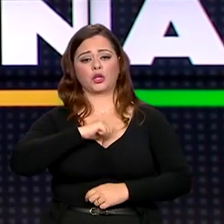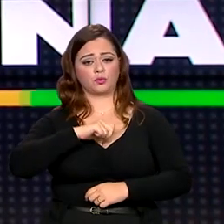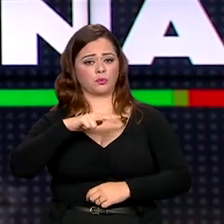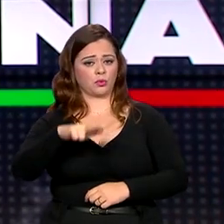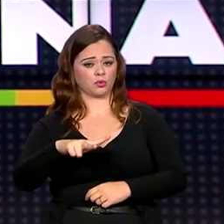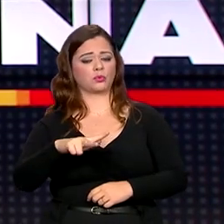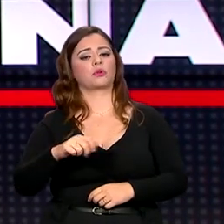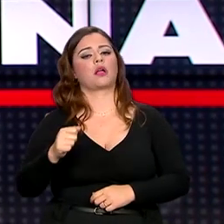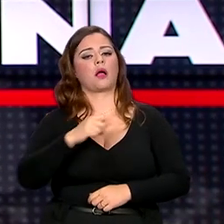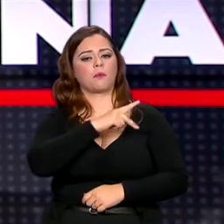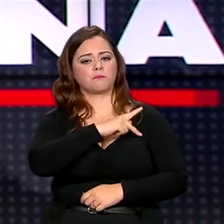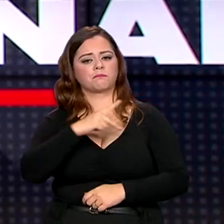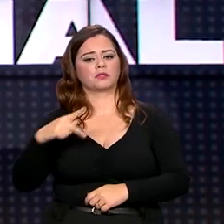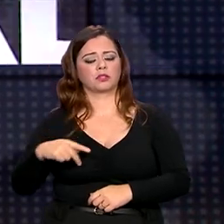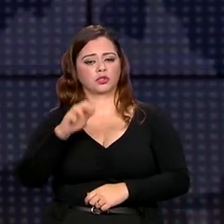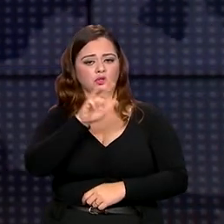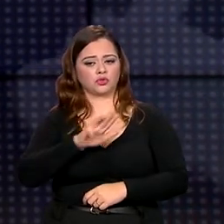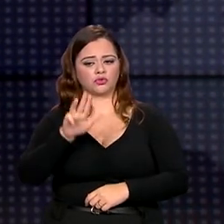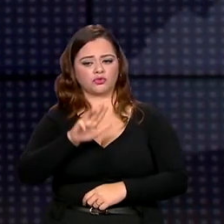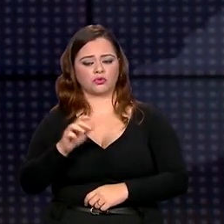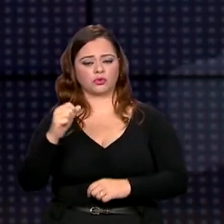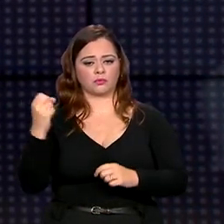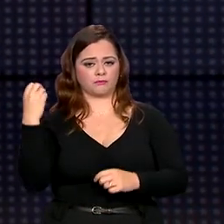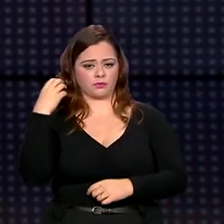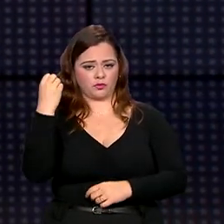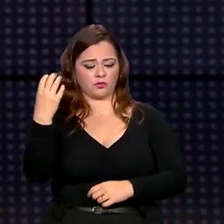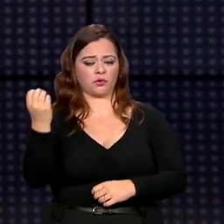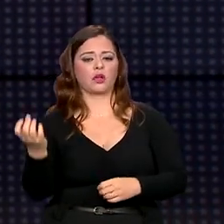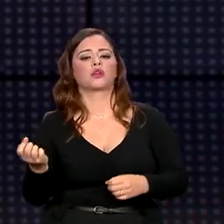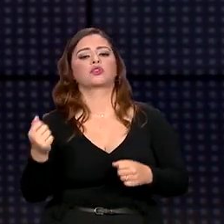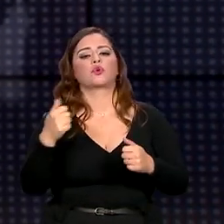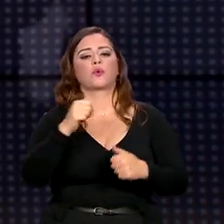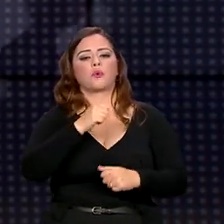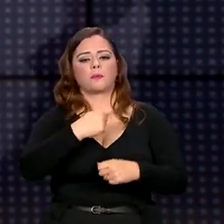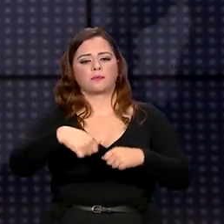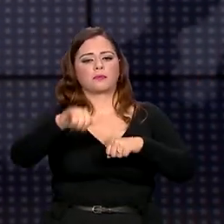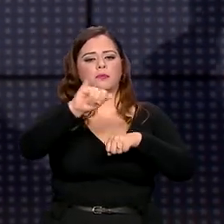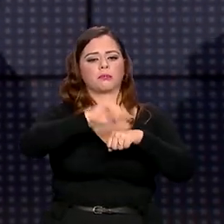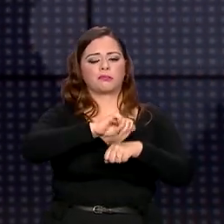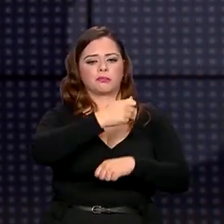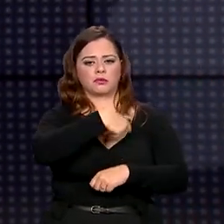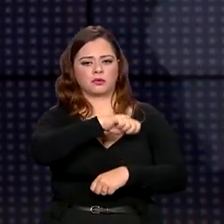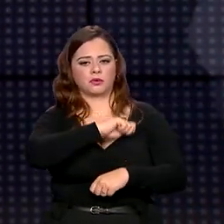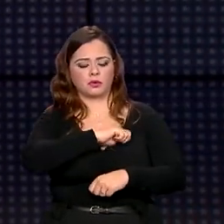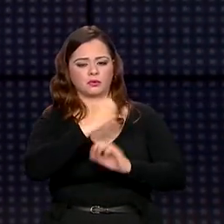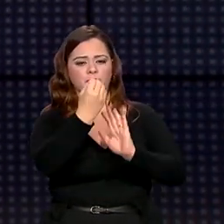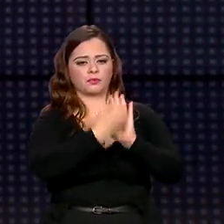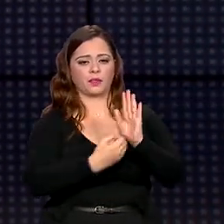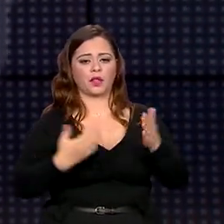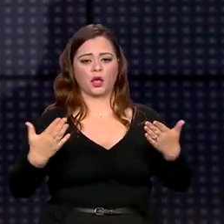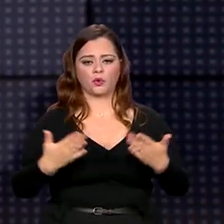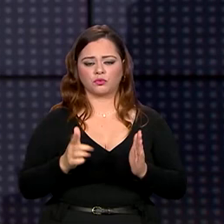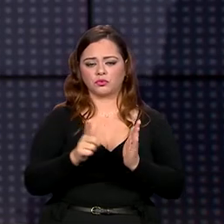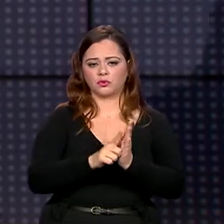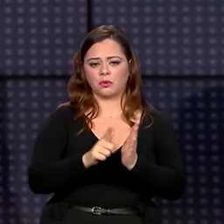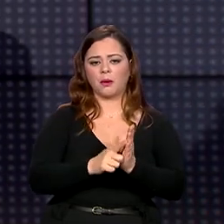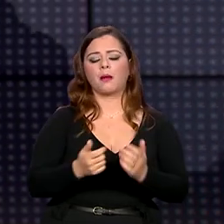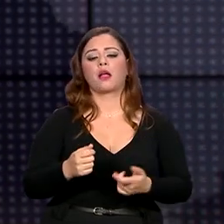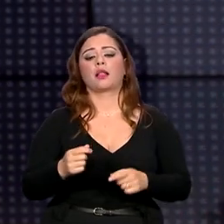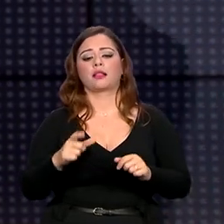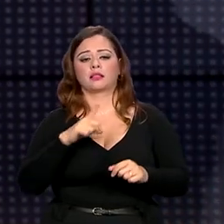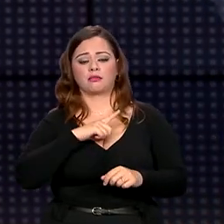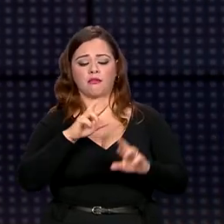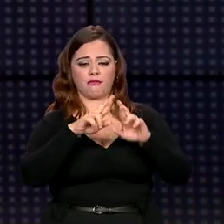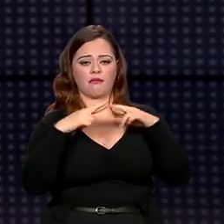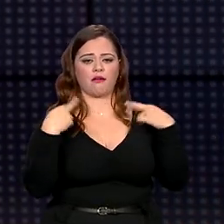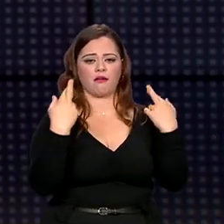o presidente Lula embarcou para a Espanha, também para uma visita oficial. Na agenda de hoje, em Madrid, tem reunião com as